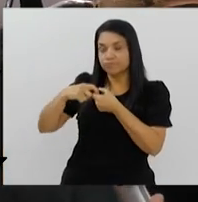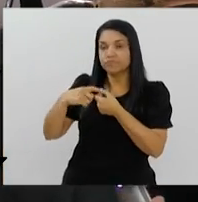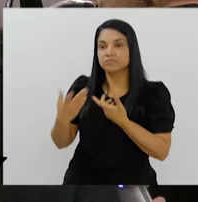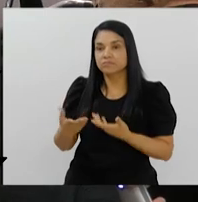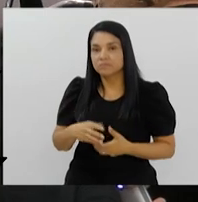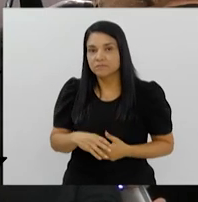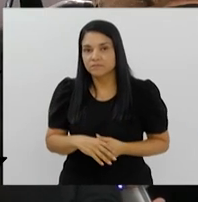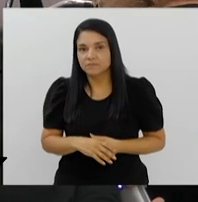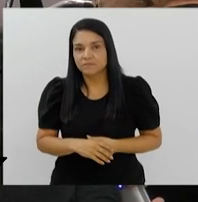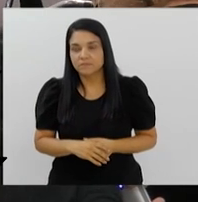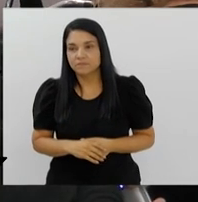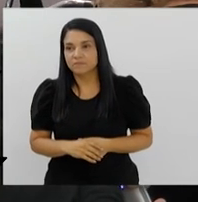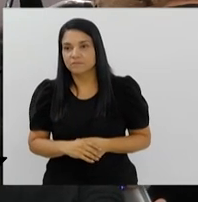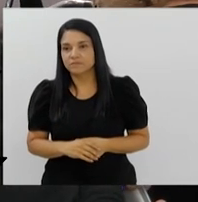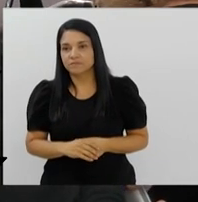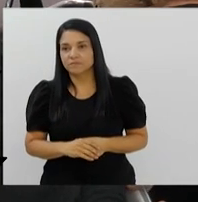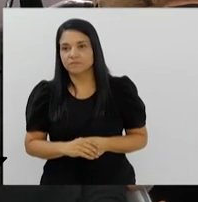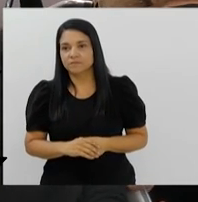querida